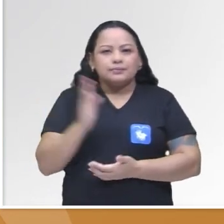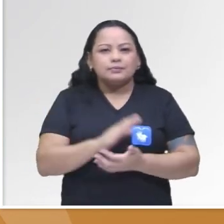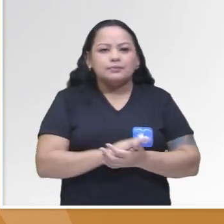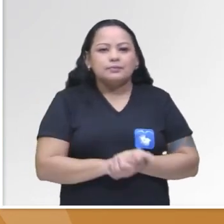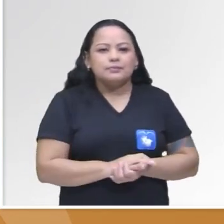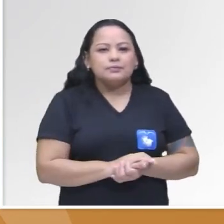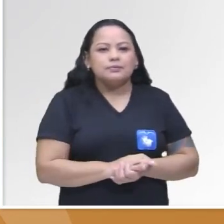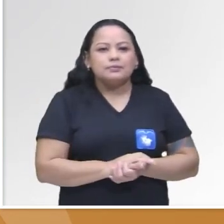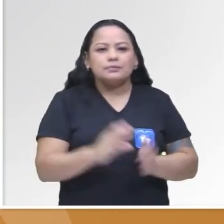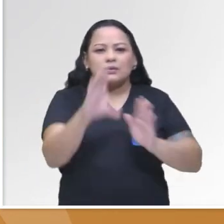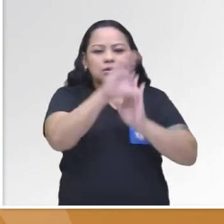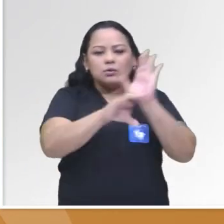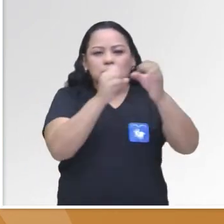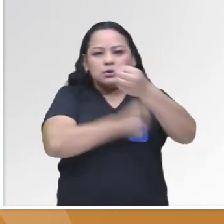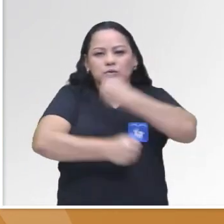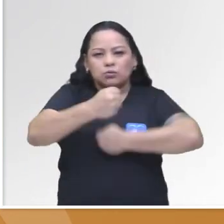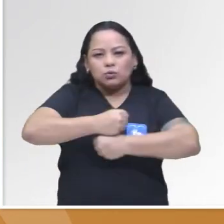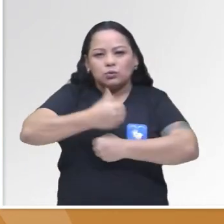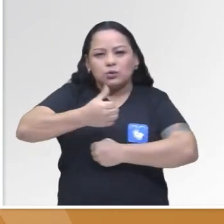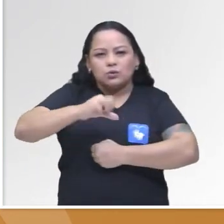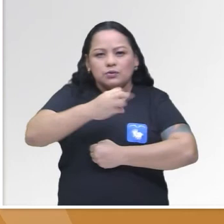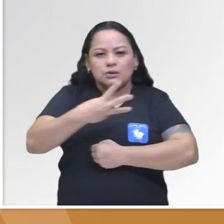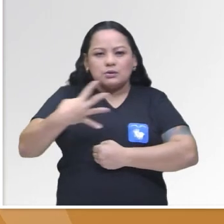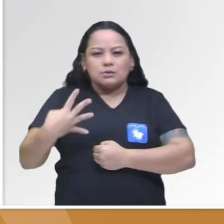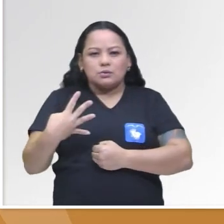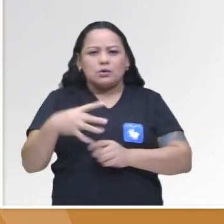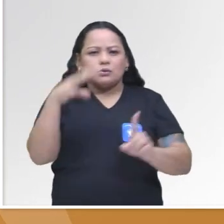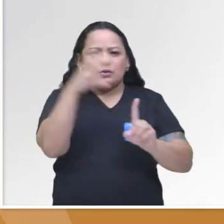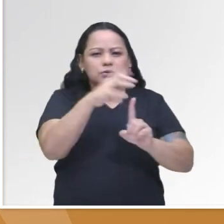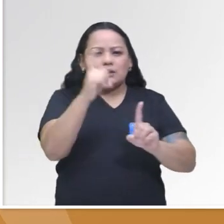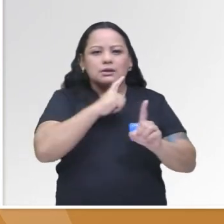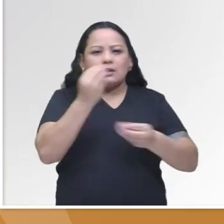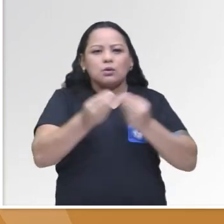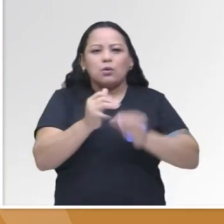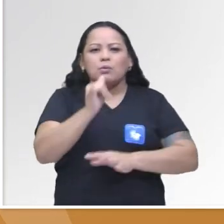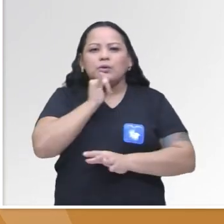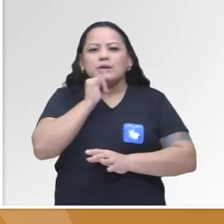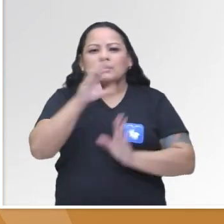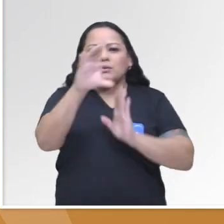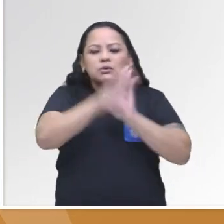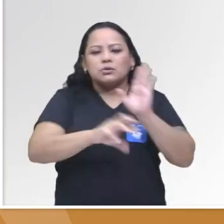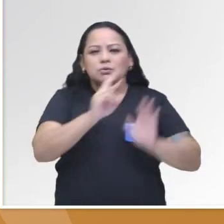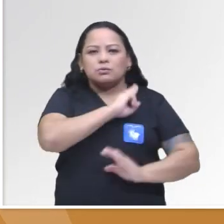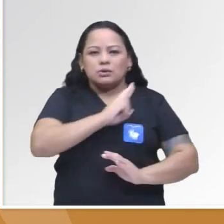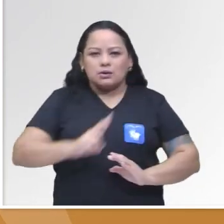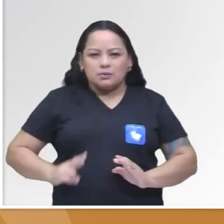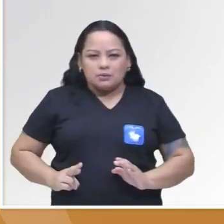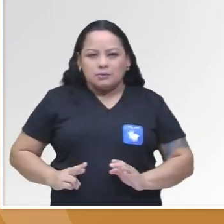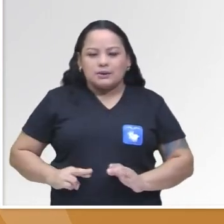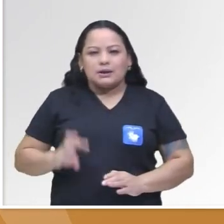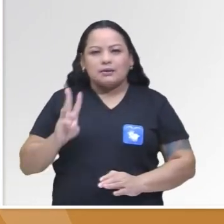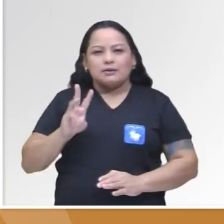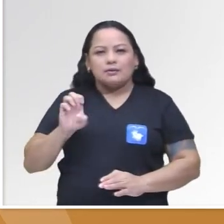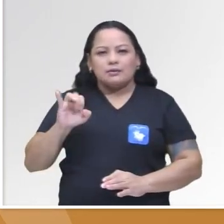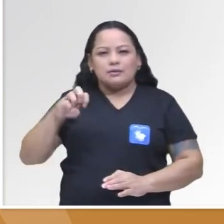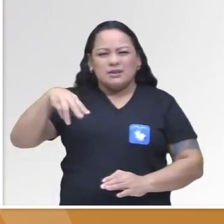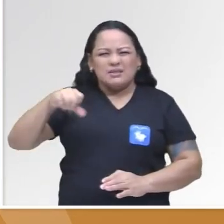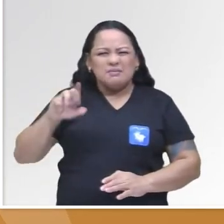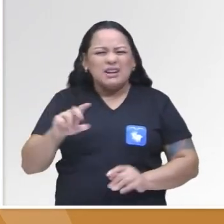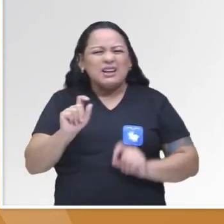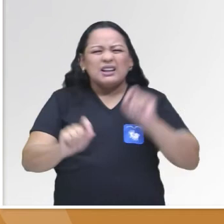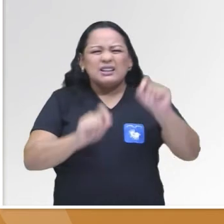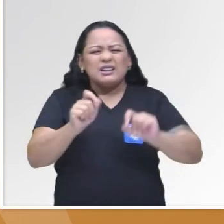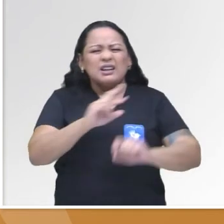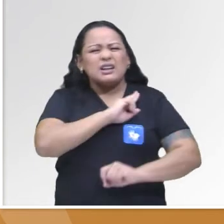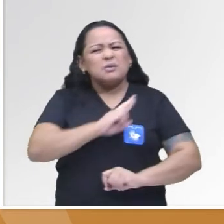A Constituição de 34 foi influenciada pelo modelo constitucional da República de Weimar. O que foi a República